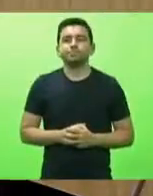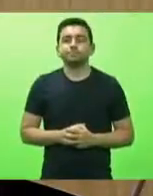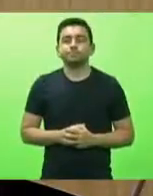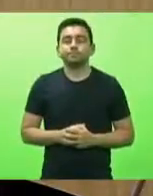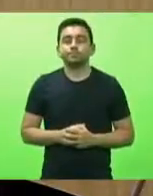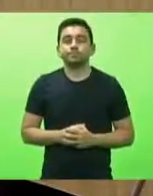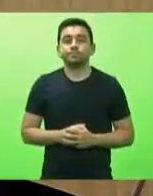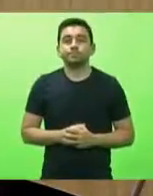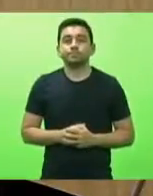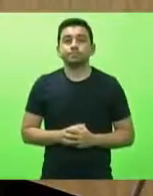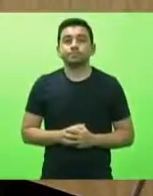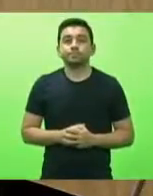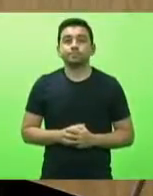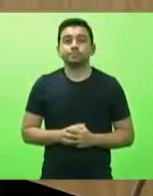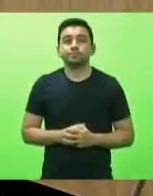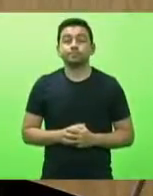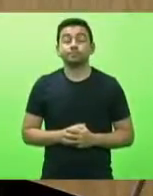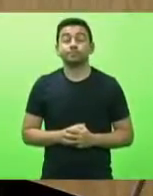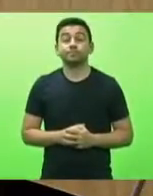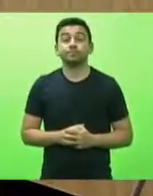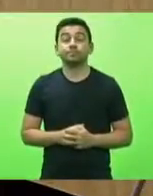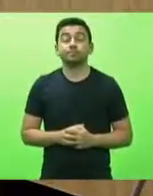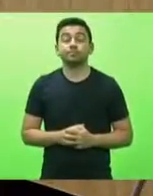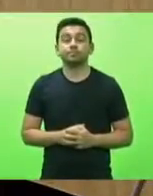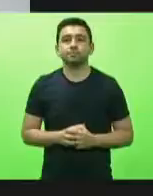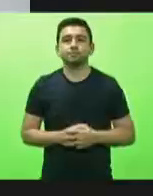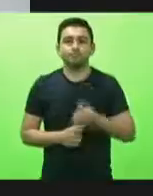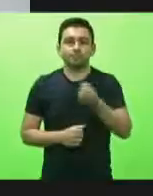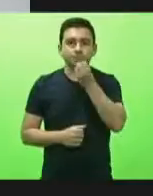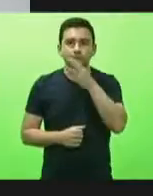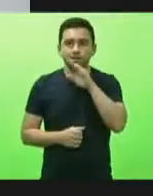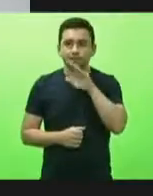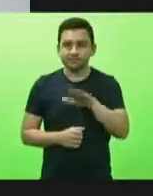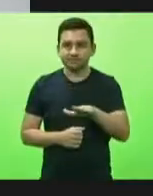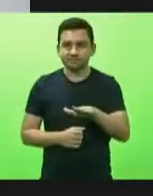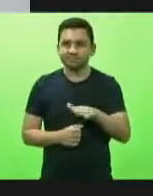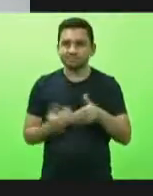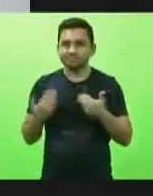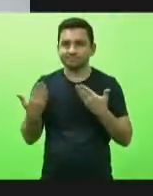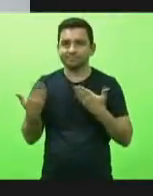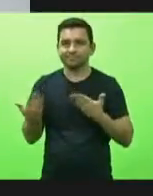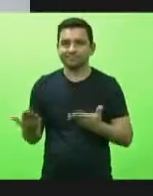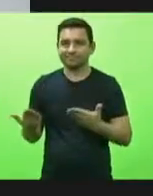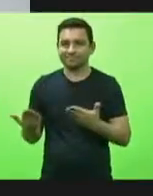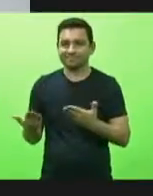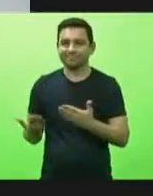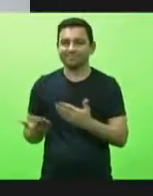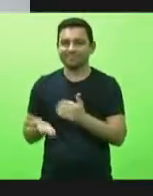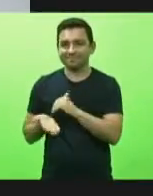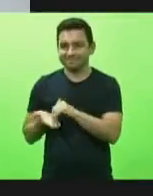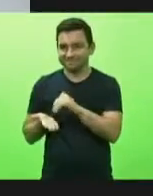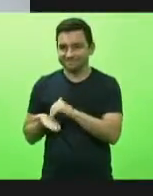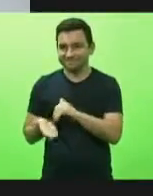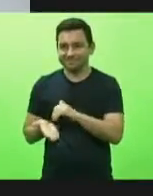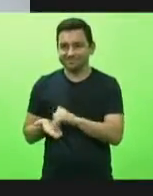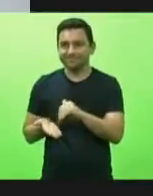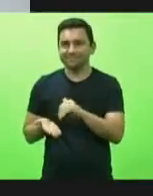Deputado Neudir Sareta, tudo bem? Boa tarde, secretário. Tudo bem, tudo certo. Que bom tê-lo aí novamente aí